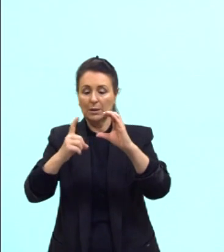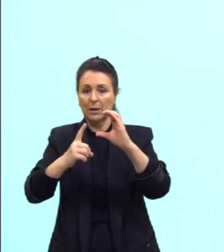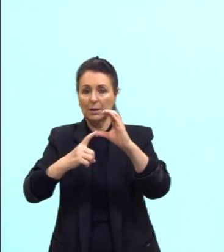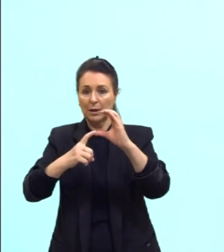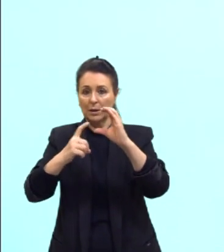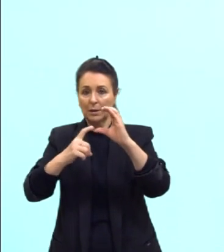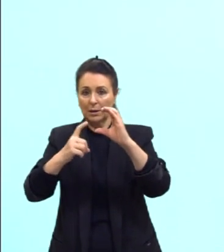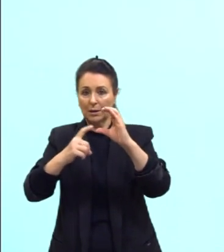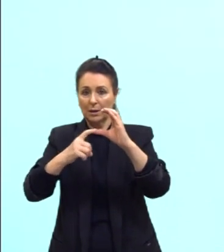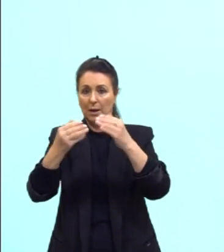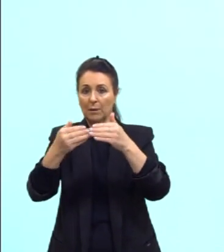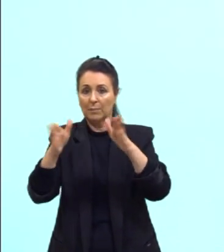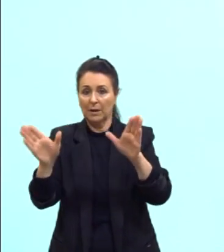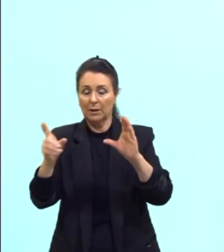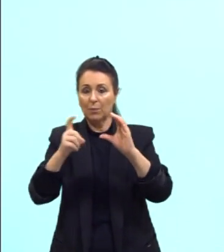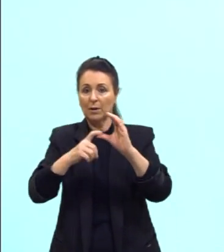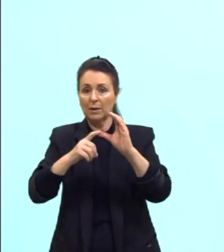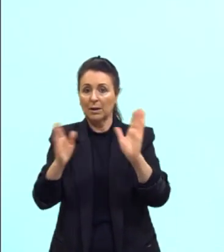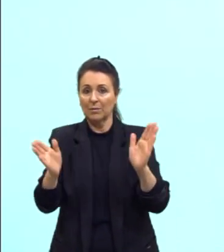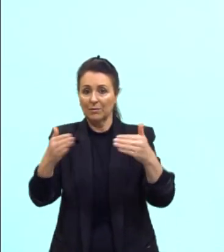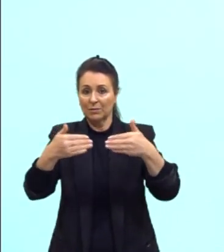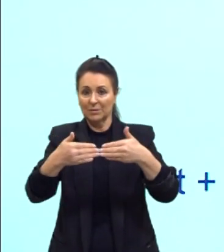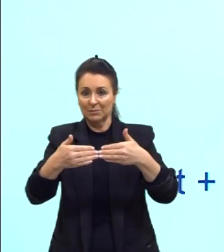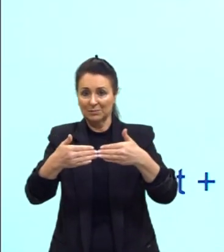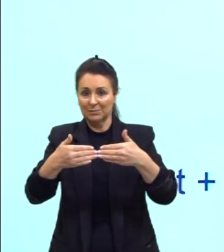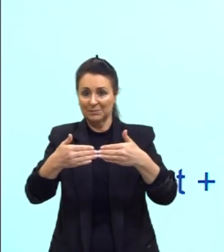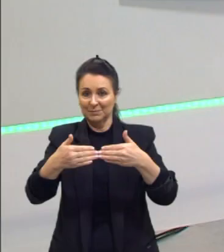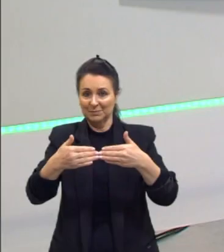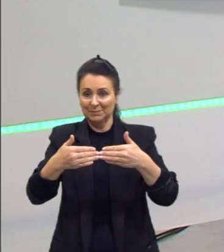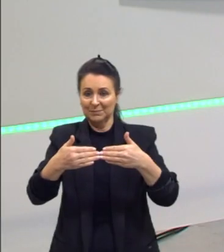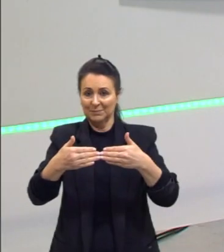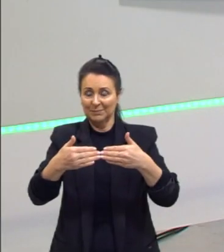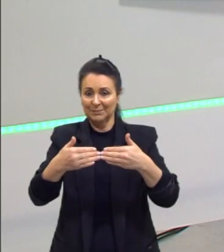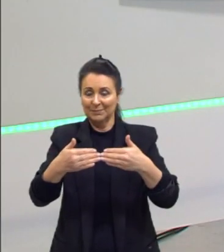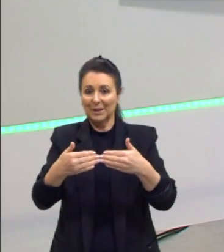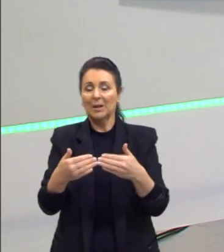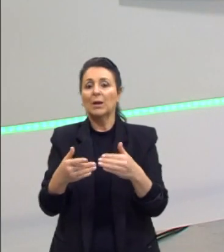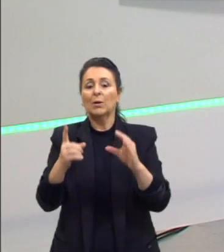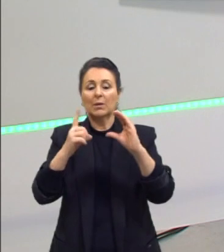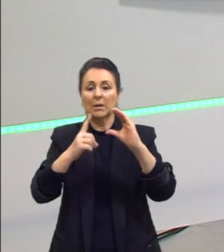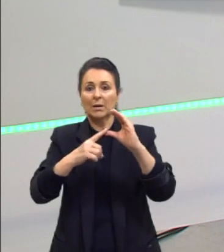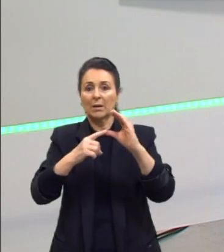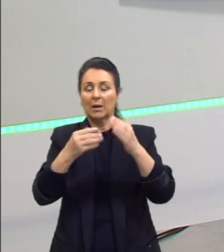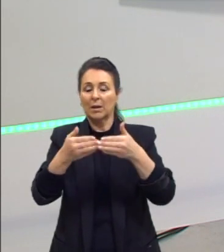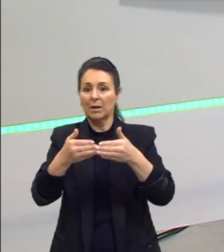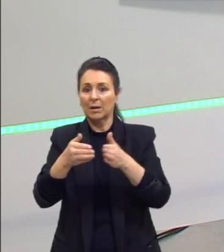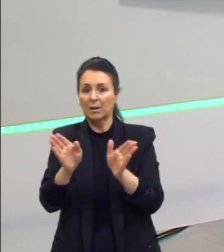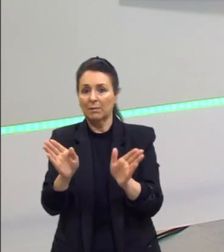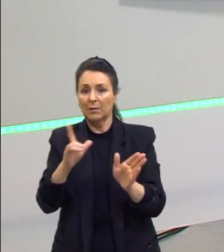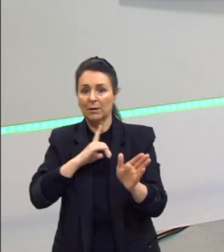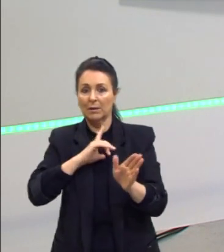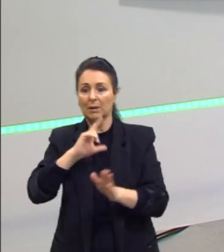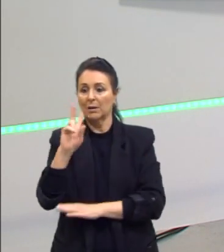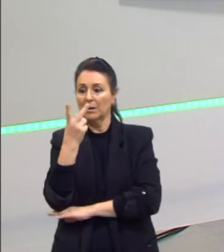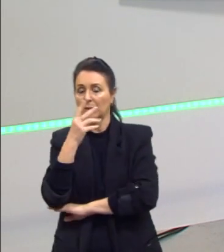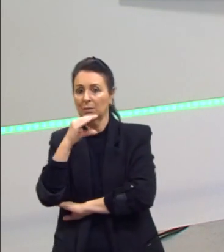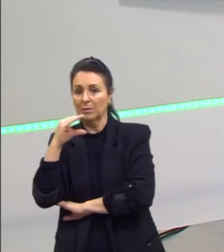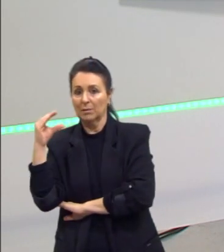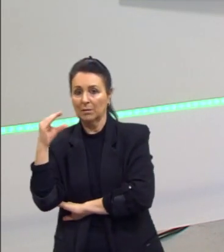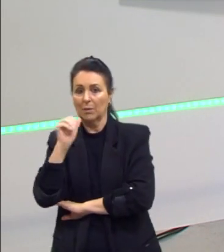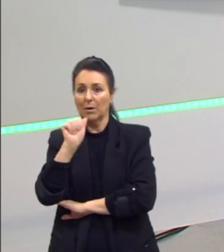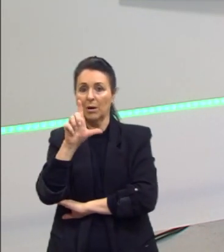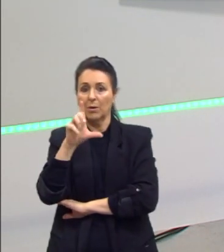para a gente vai ver cada uma dessas classificações e quando eu tenho uma cadeia aberta eu posso ter hidrocarbonetos